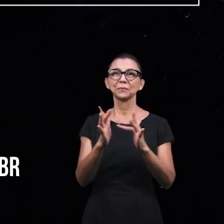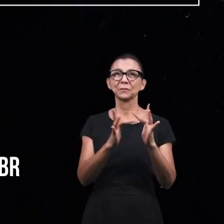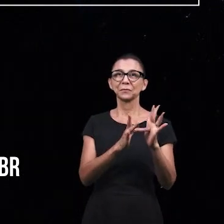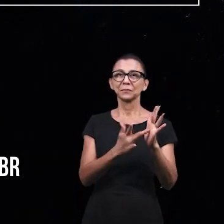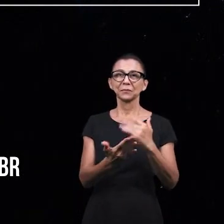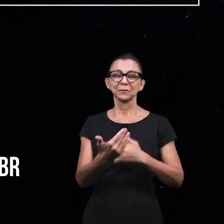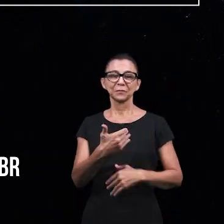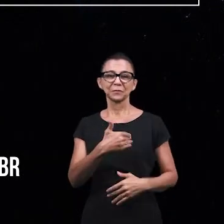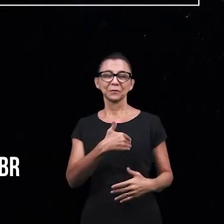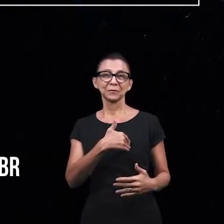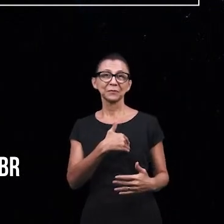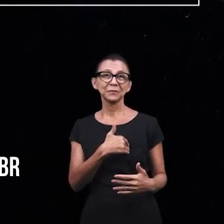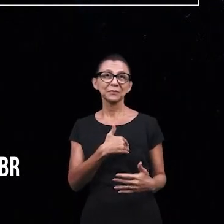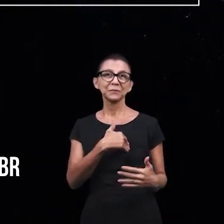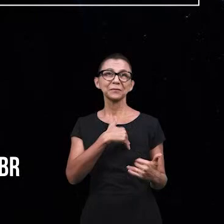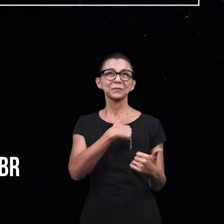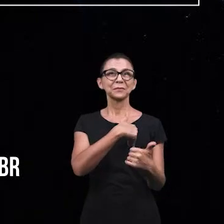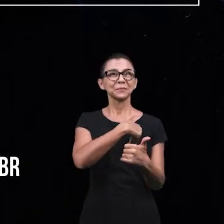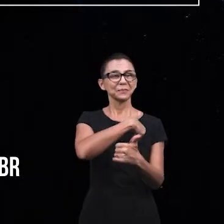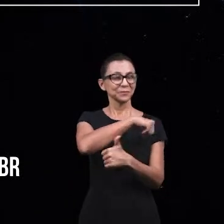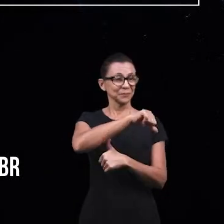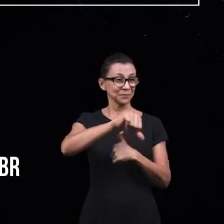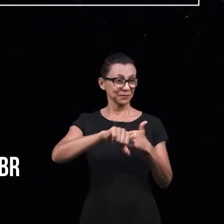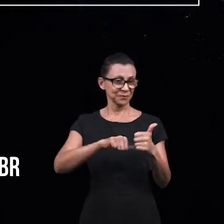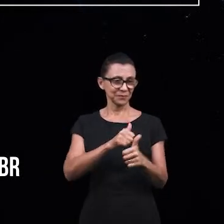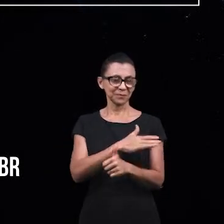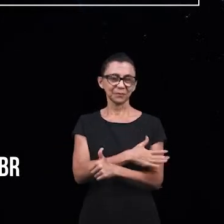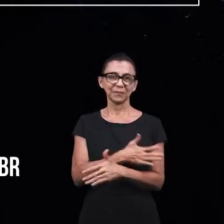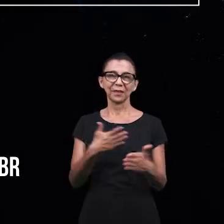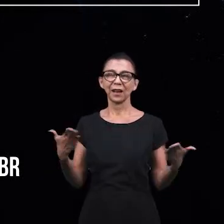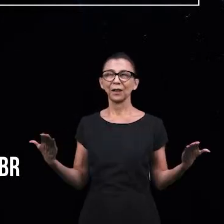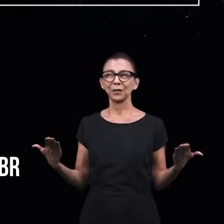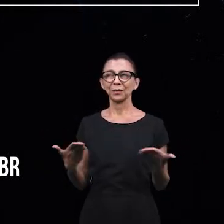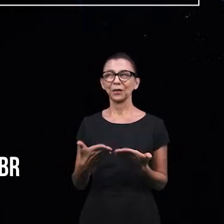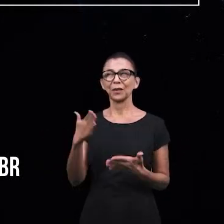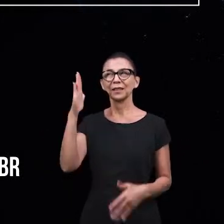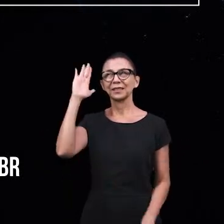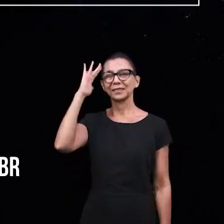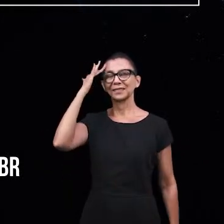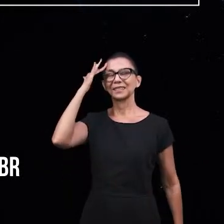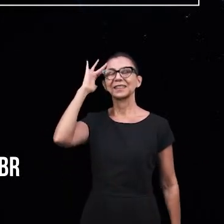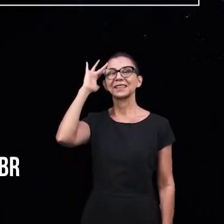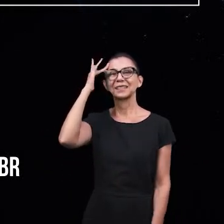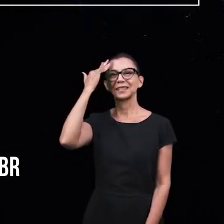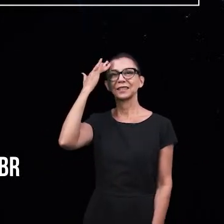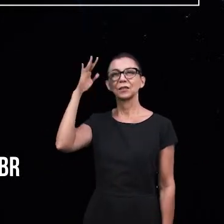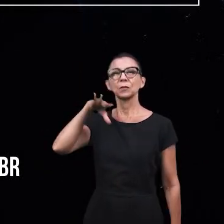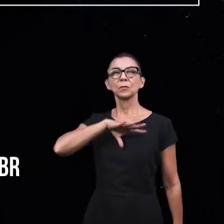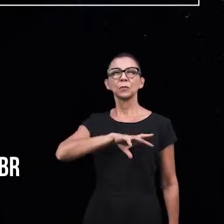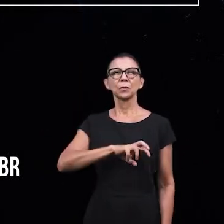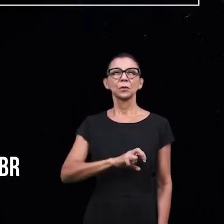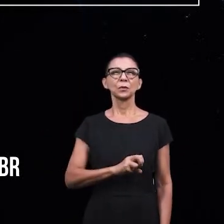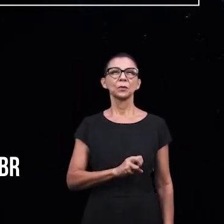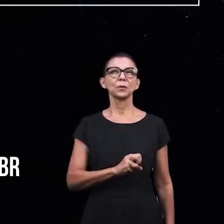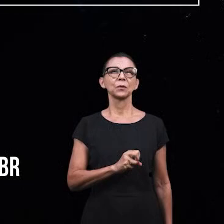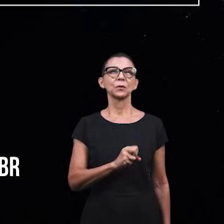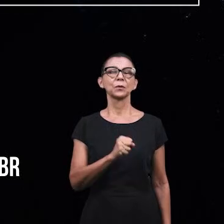Jesus. Nasci de novo para entender o amor